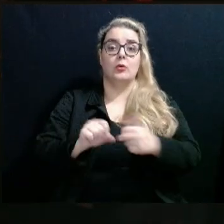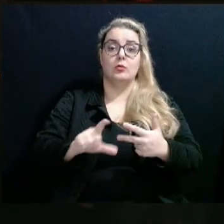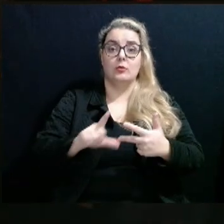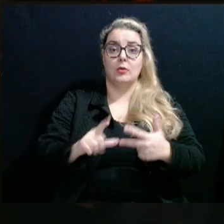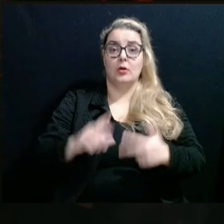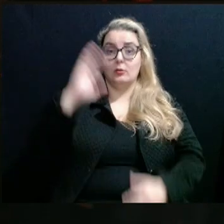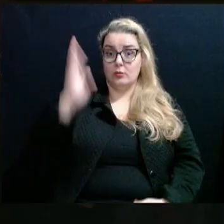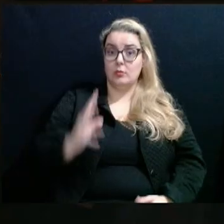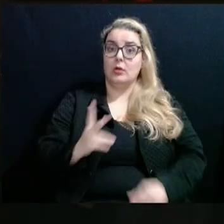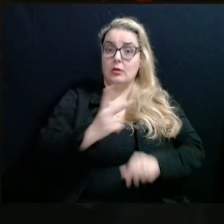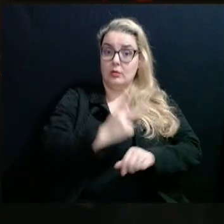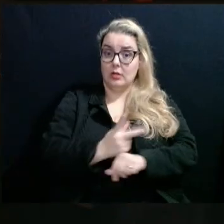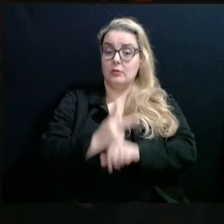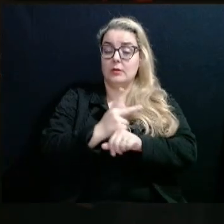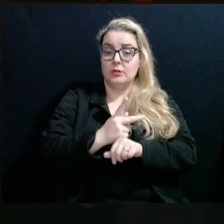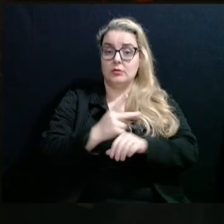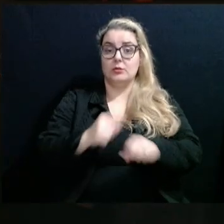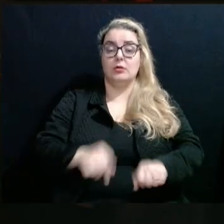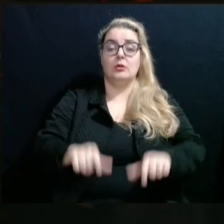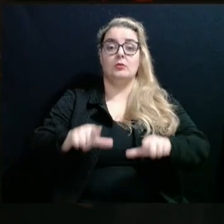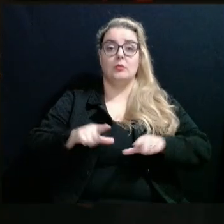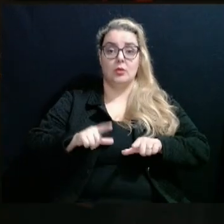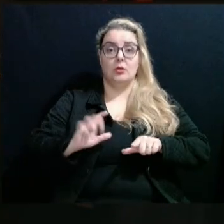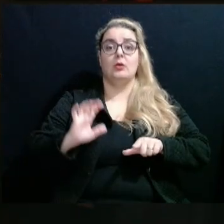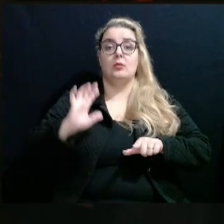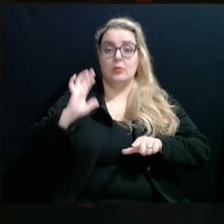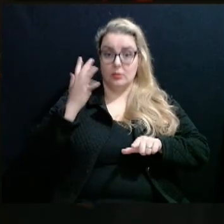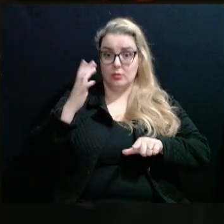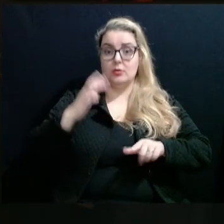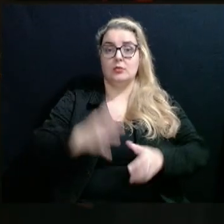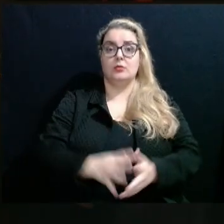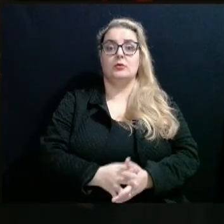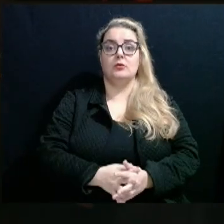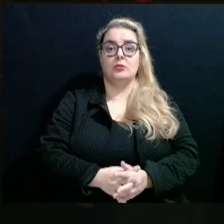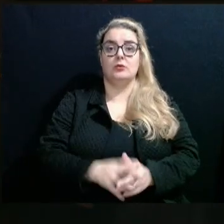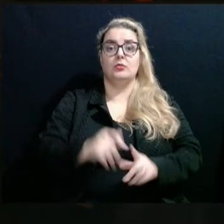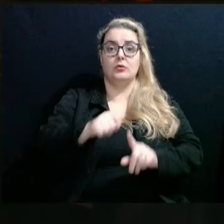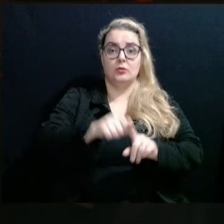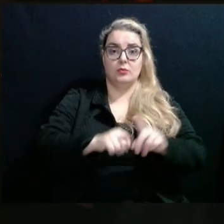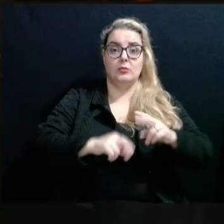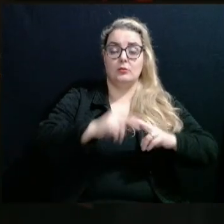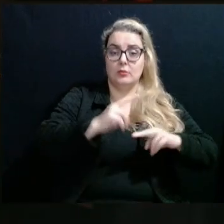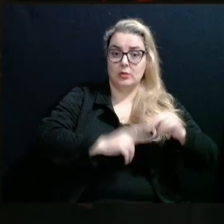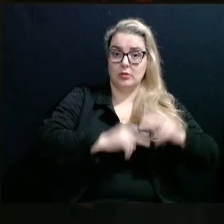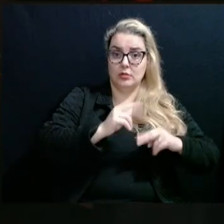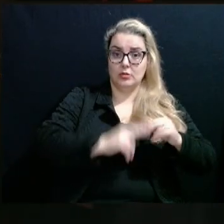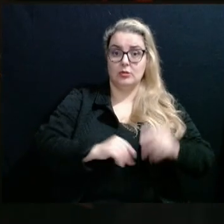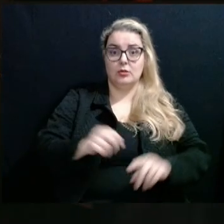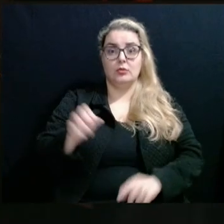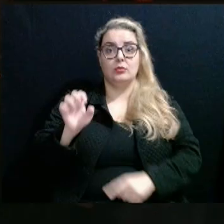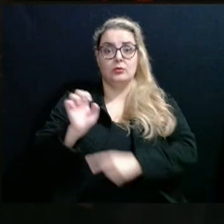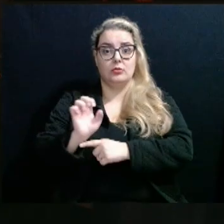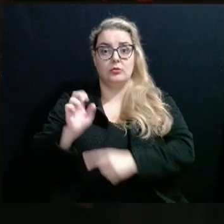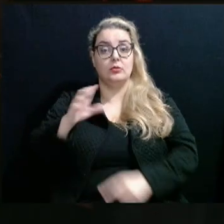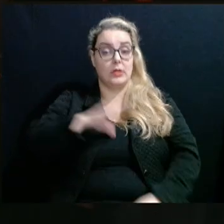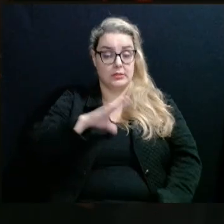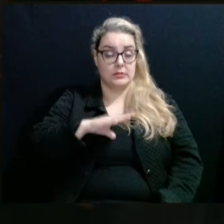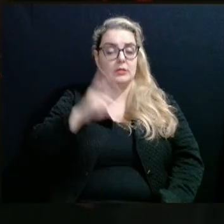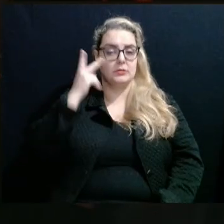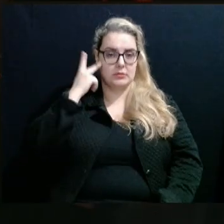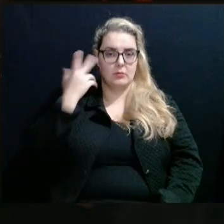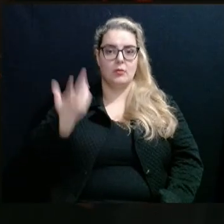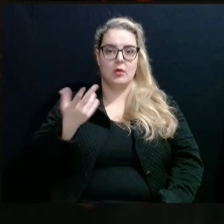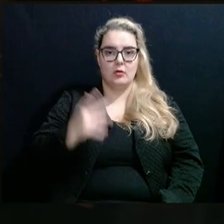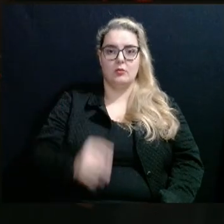A entrega da premiação será realizada no mês de junho, em São Paulo. O projeto foi reconhecido pela implantação de ferramentas